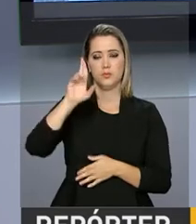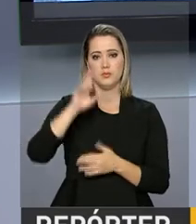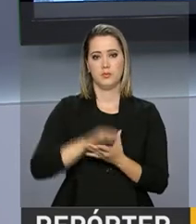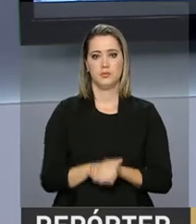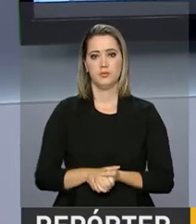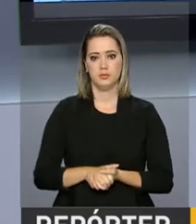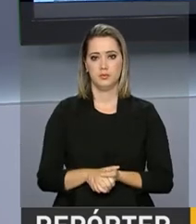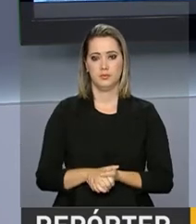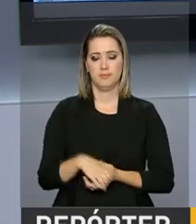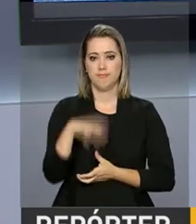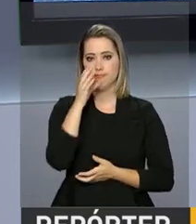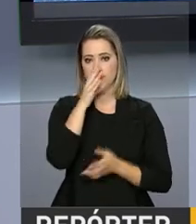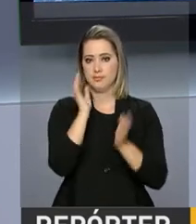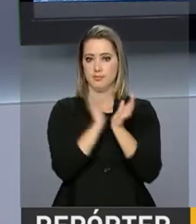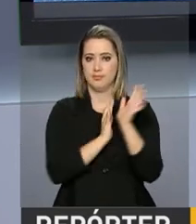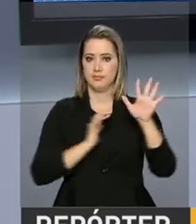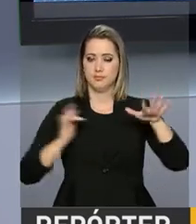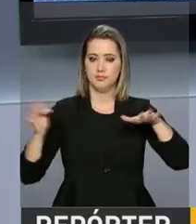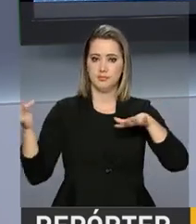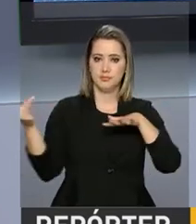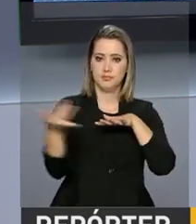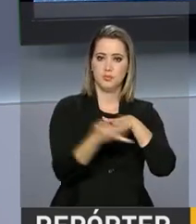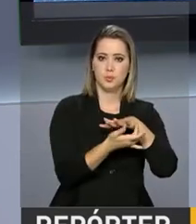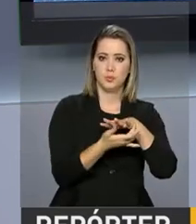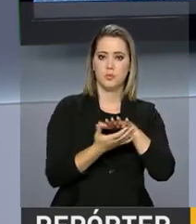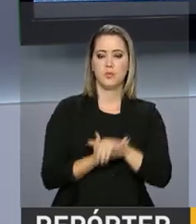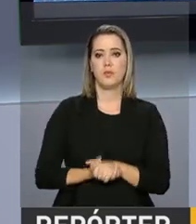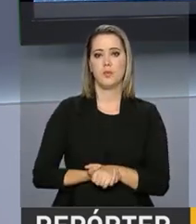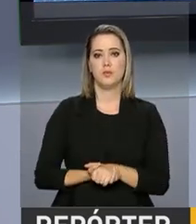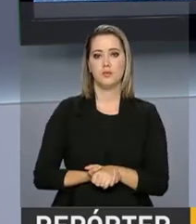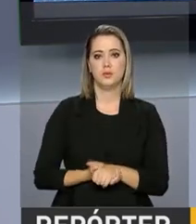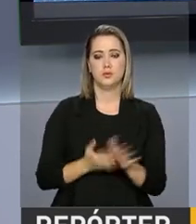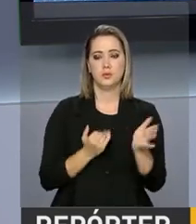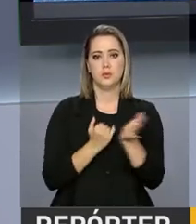Repórter NBR. Acompanhe as novidades também pelas nossas